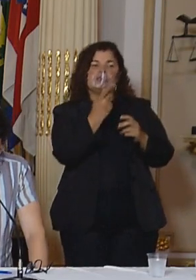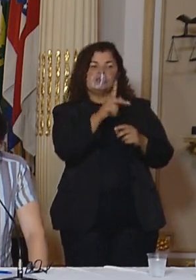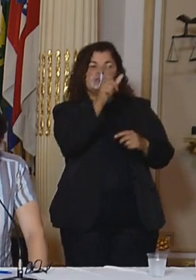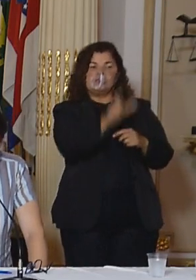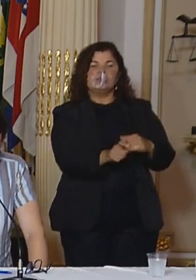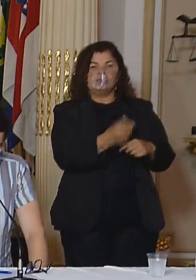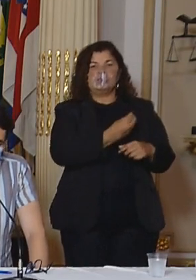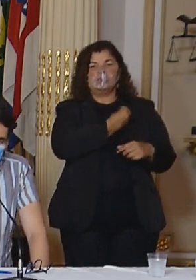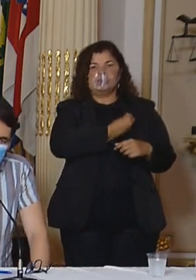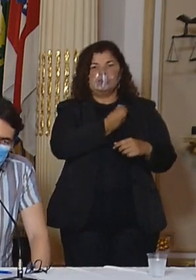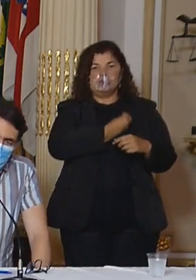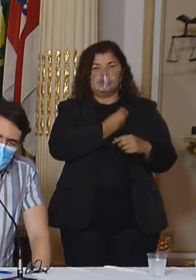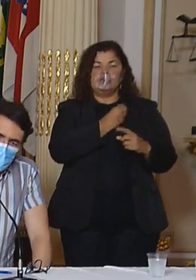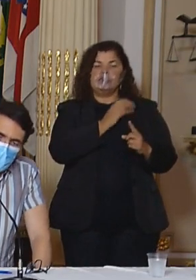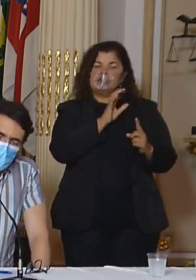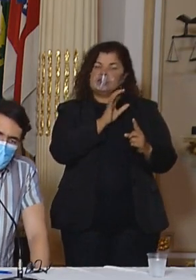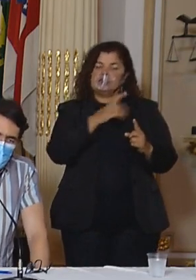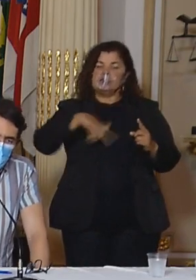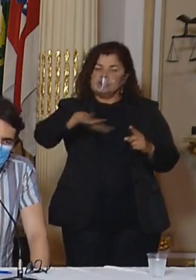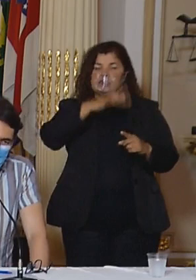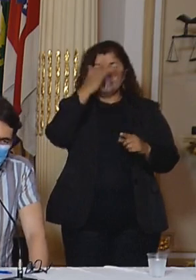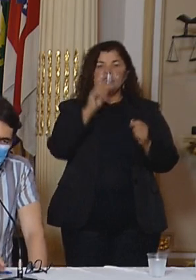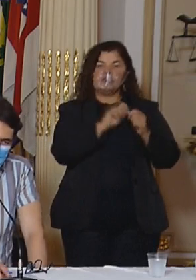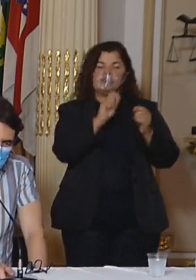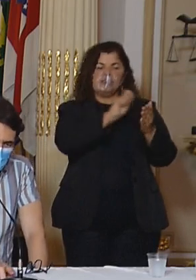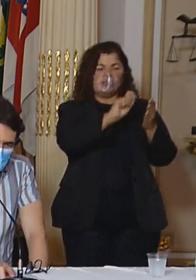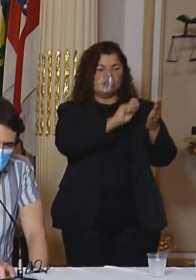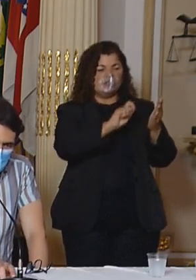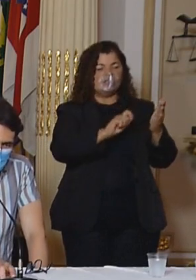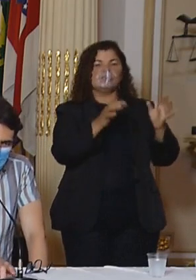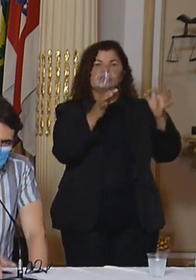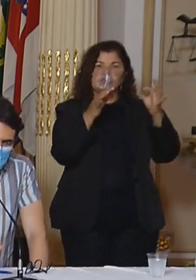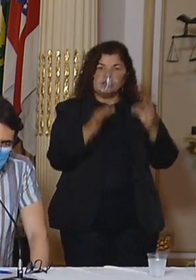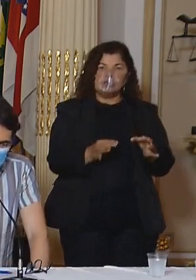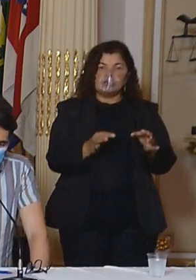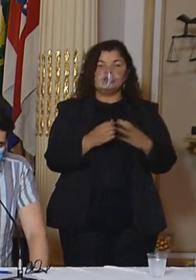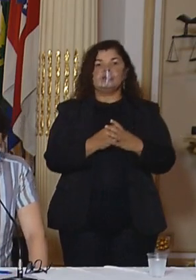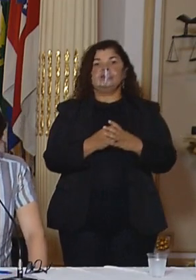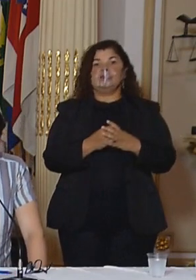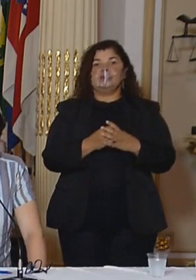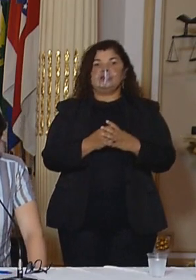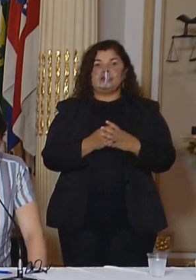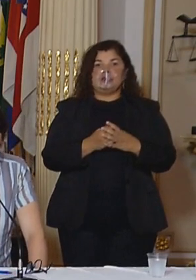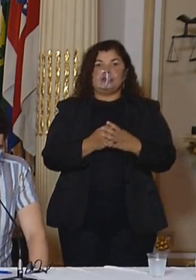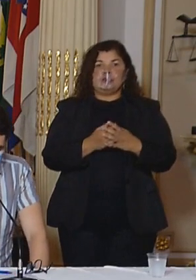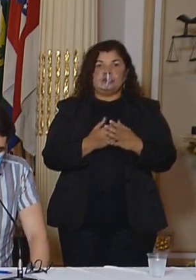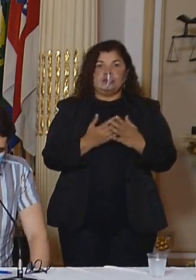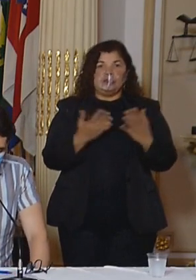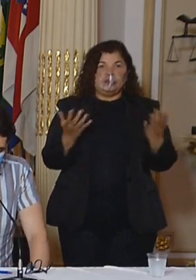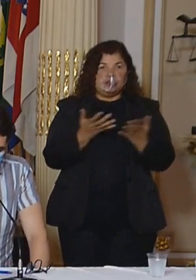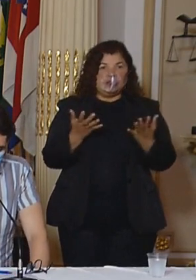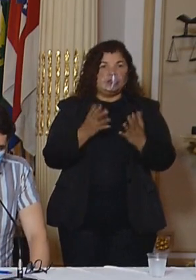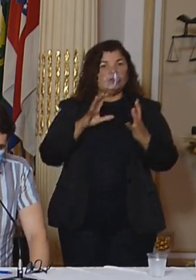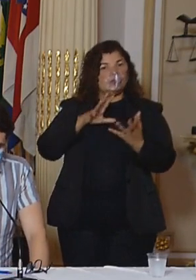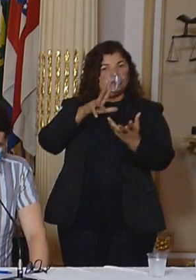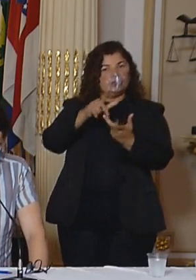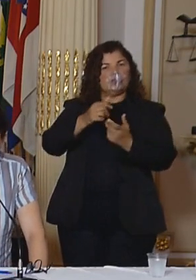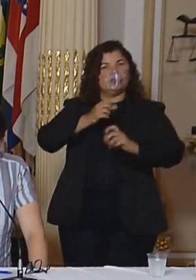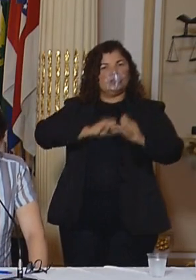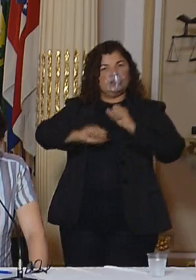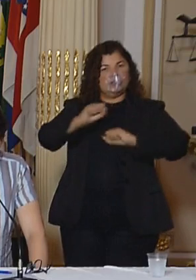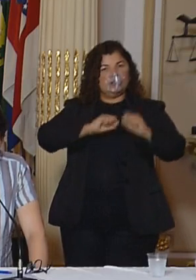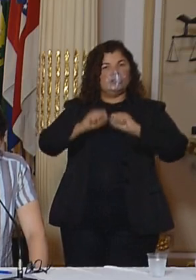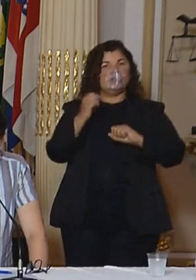para estimular as pessoas a fazerem esse preenchimento. E no momento em que o mundo vive um debate muito importante,